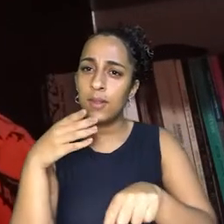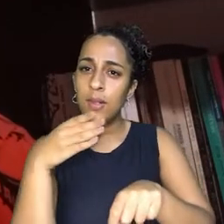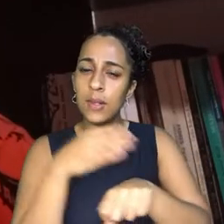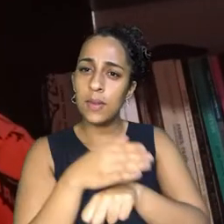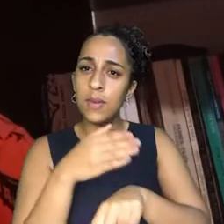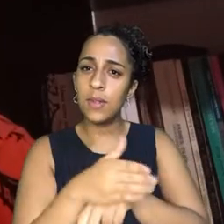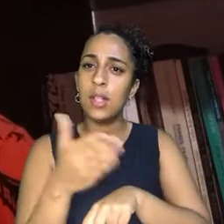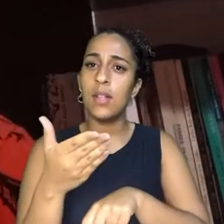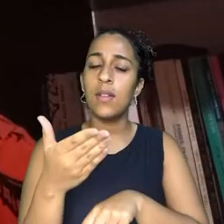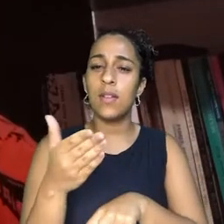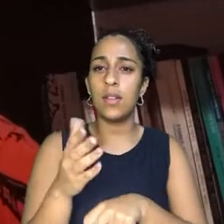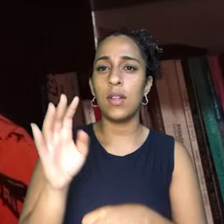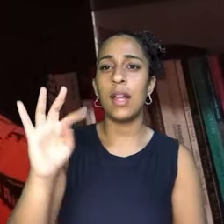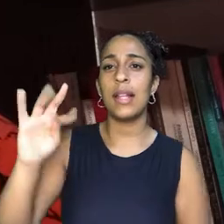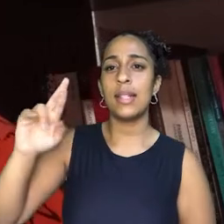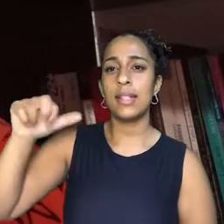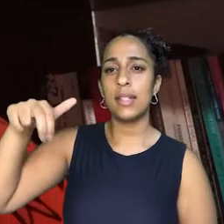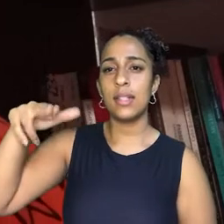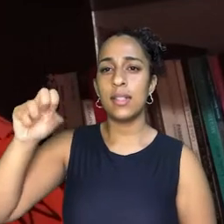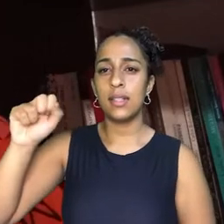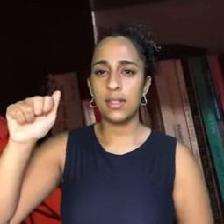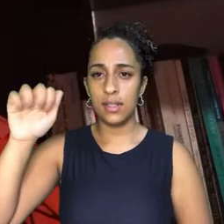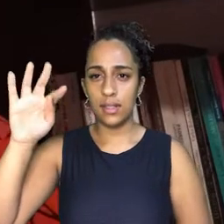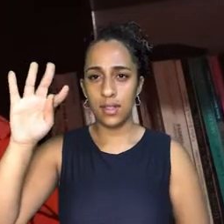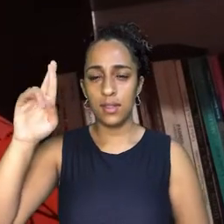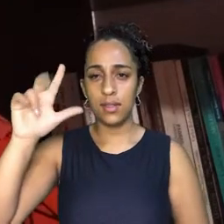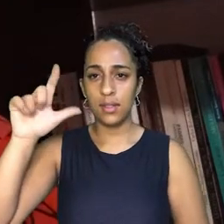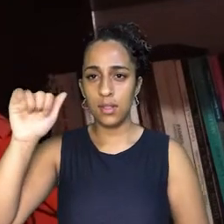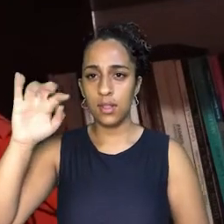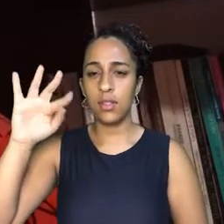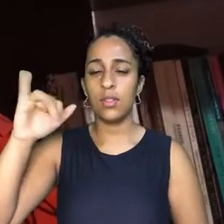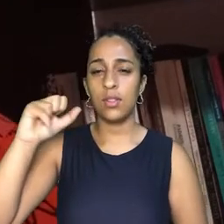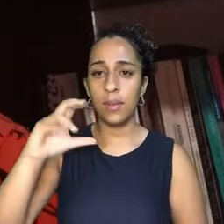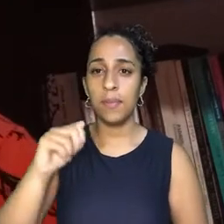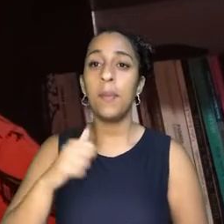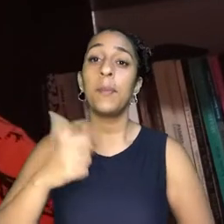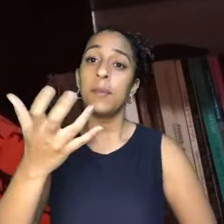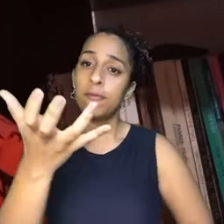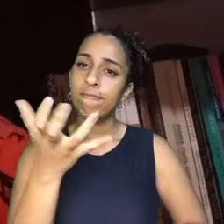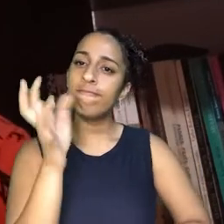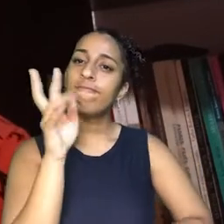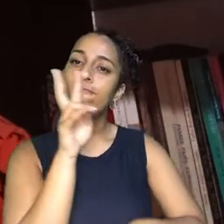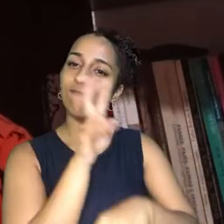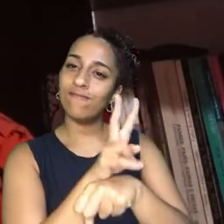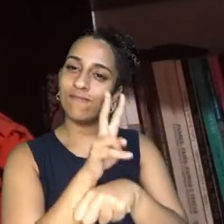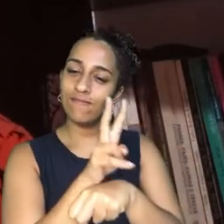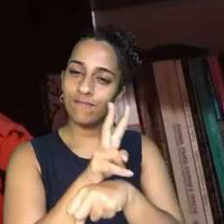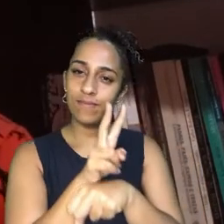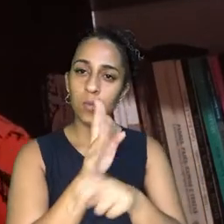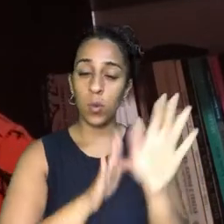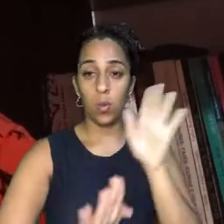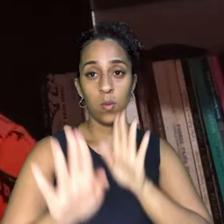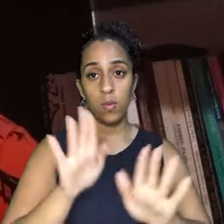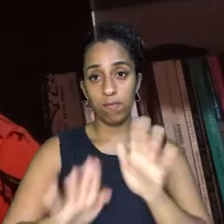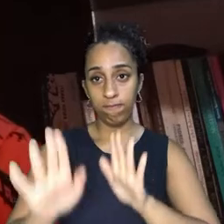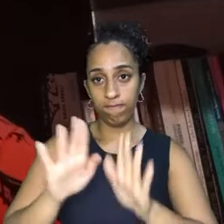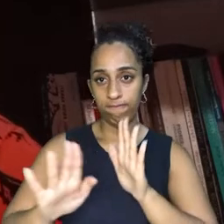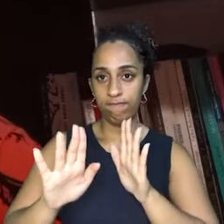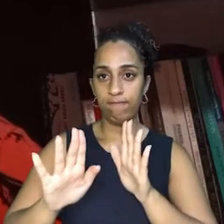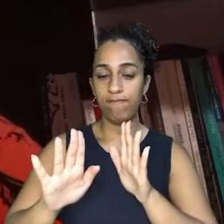em perspectiva transatlântica como bem fez o Professor Luiz Geraldo requer um cuidado evitar